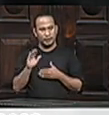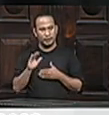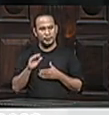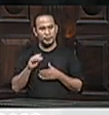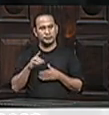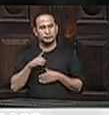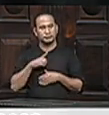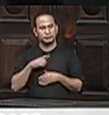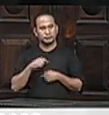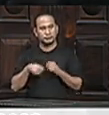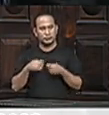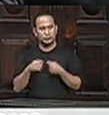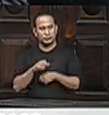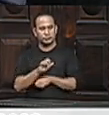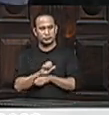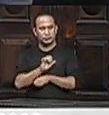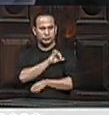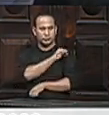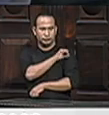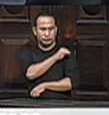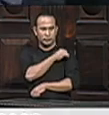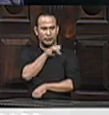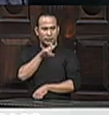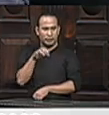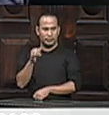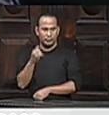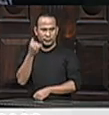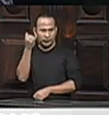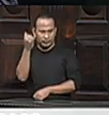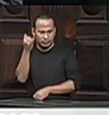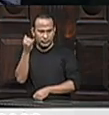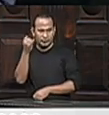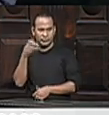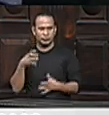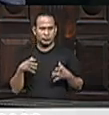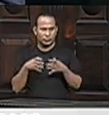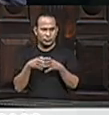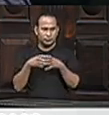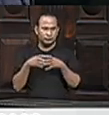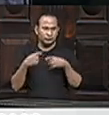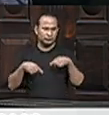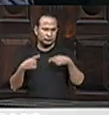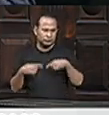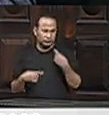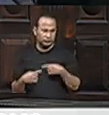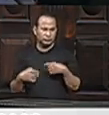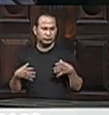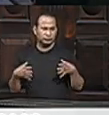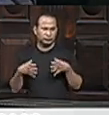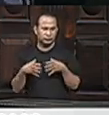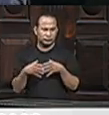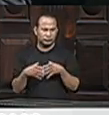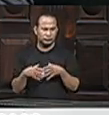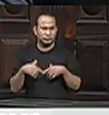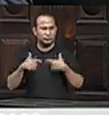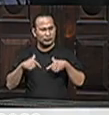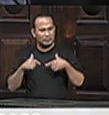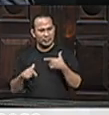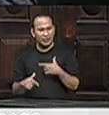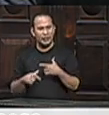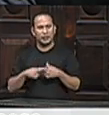alterar o artigo 4º da Lei 5.240, de 14 de maio de 2008, que foi a lei que instituiu o